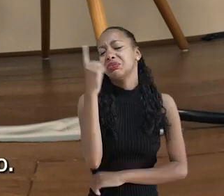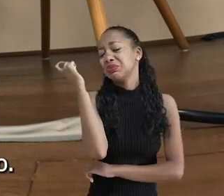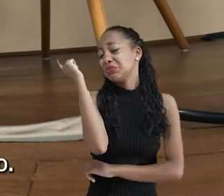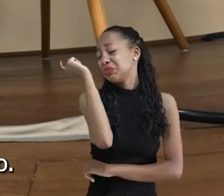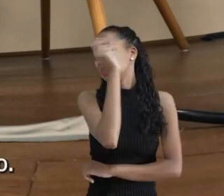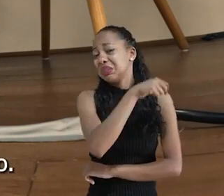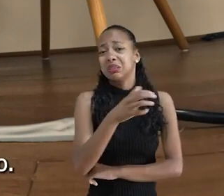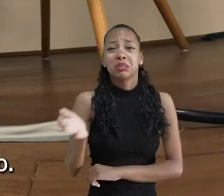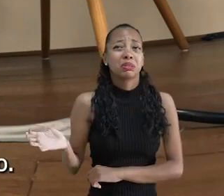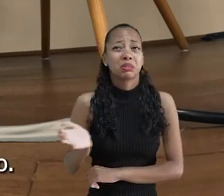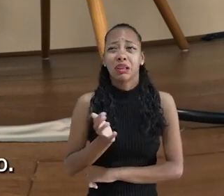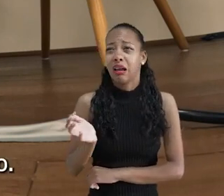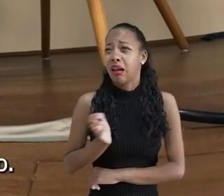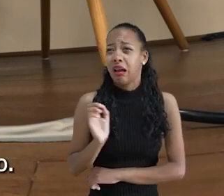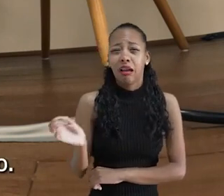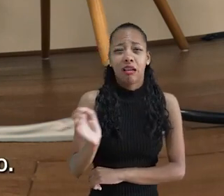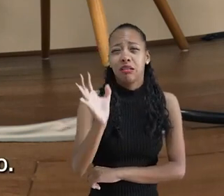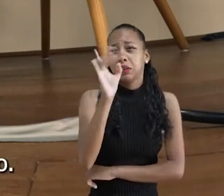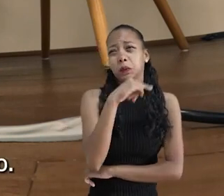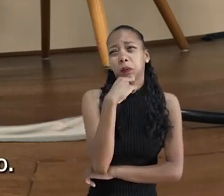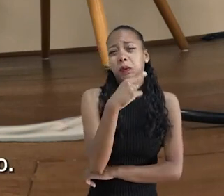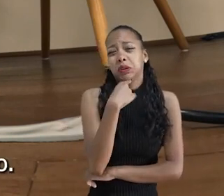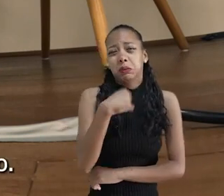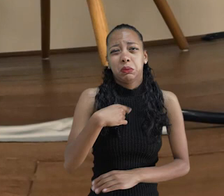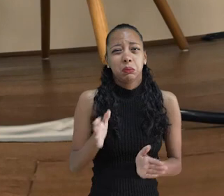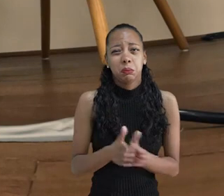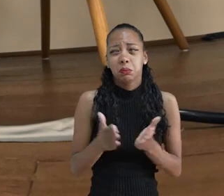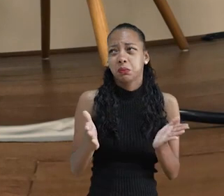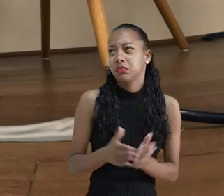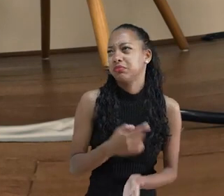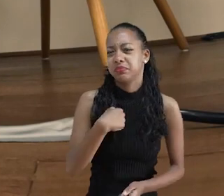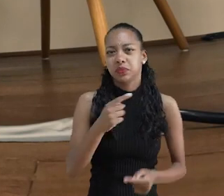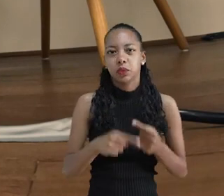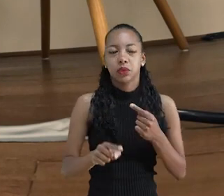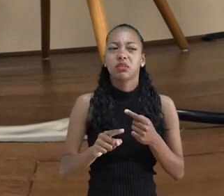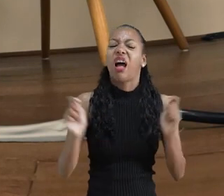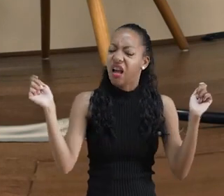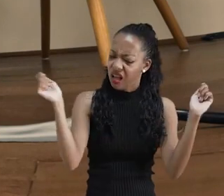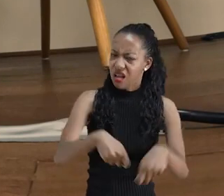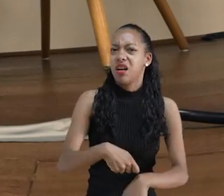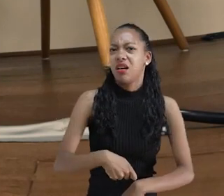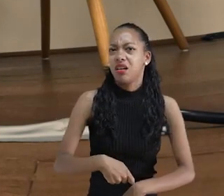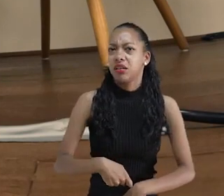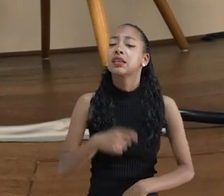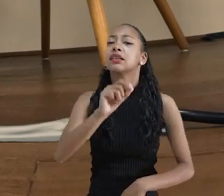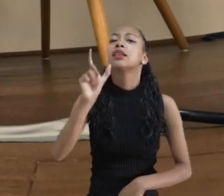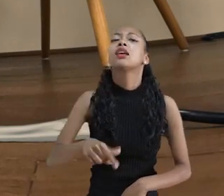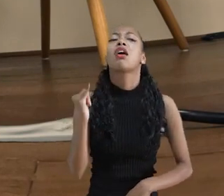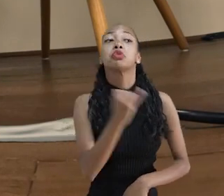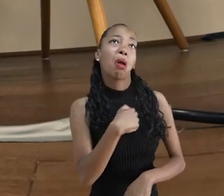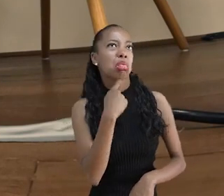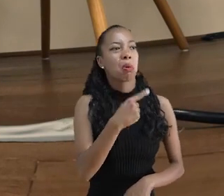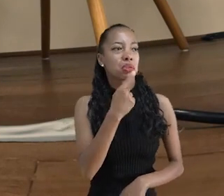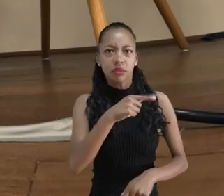tal né Eu nem sou filho de alguém que já foi cineasta que tá aí na caminhada há muito tempo vai dar para mim não né claro que dá quem